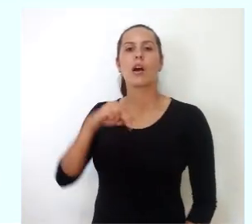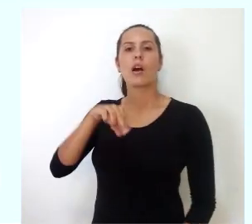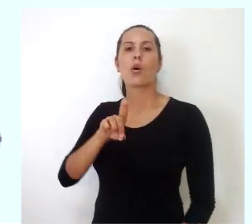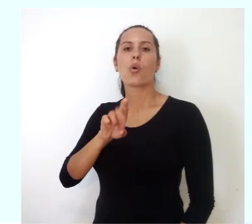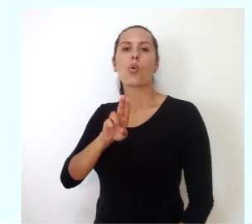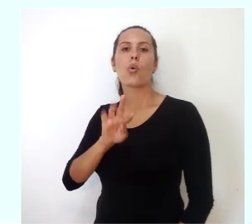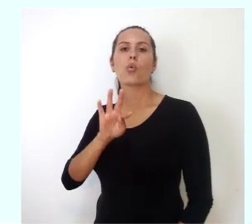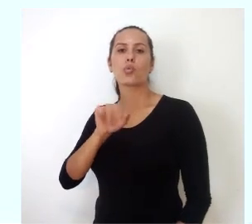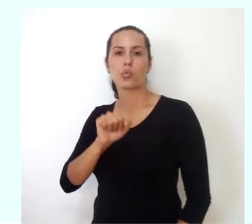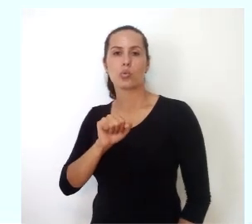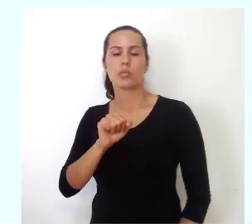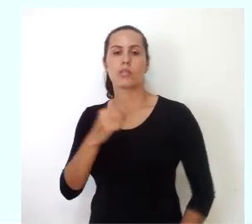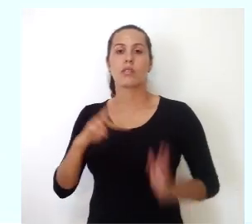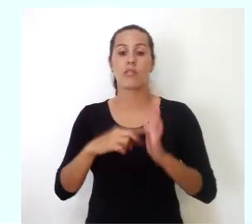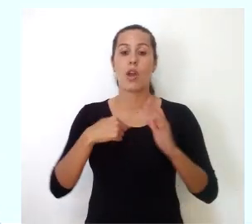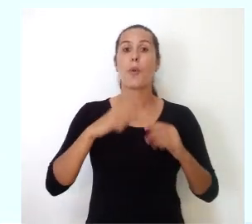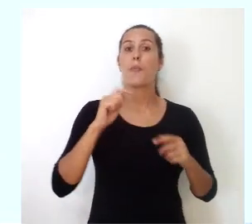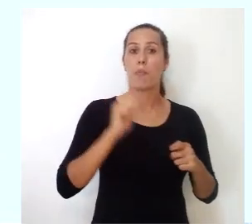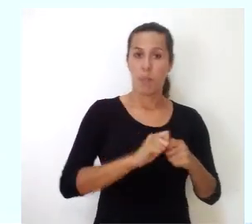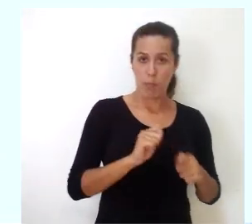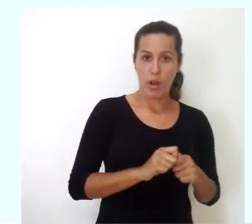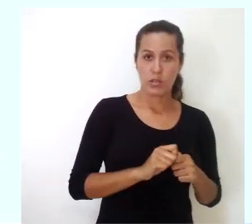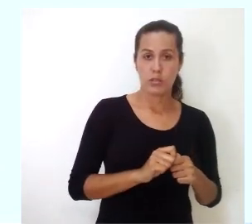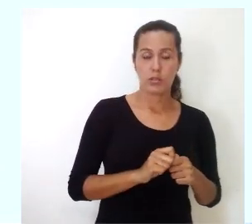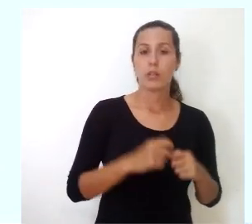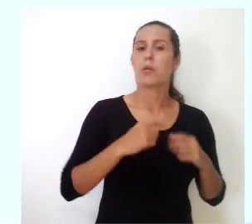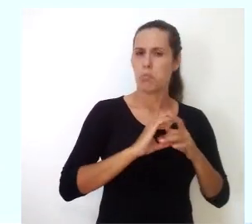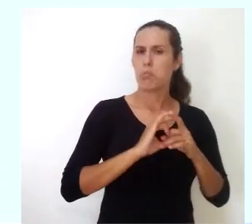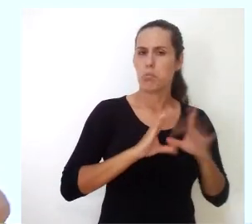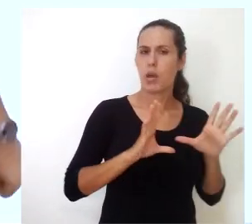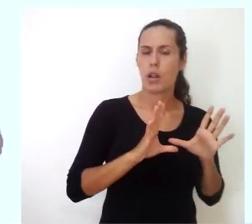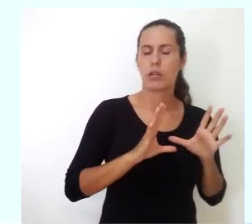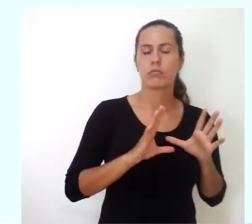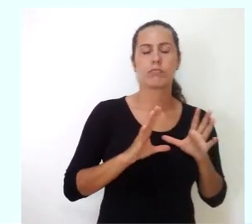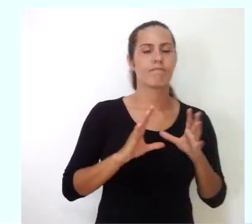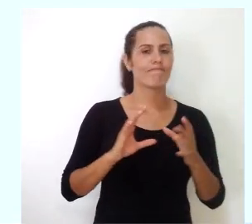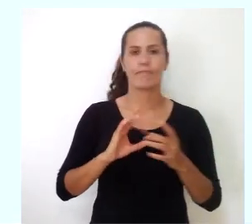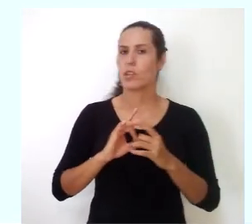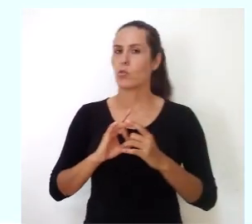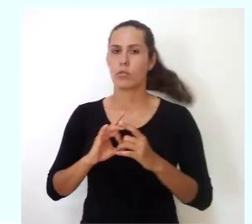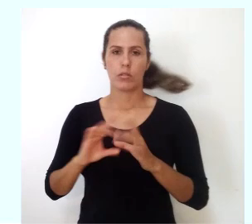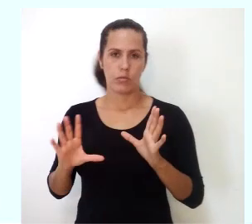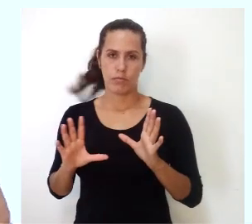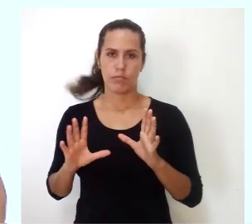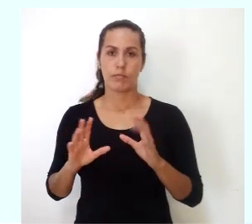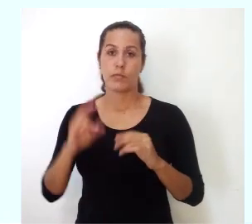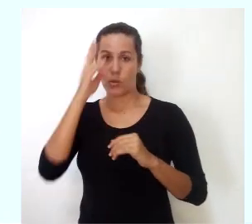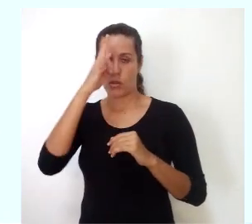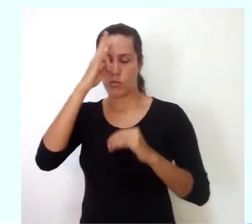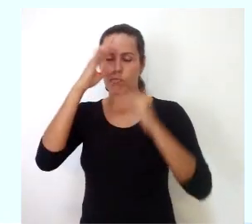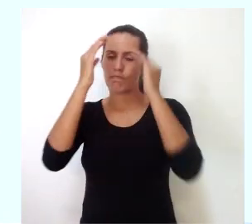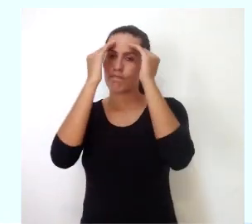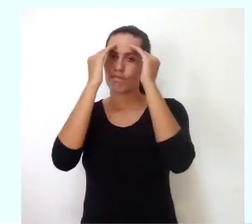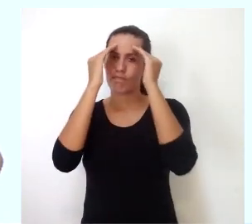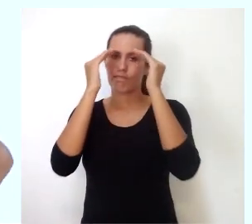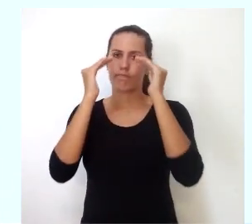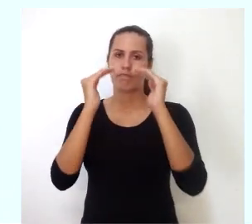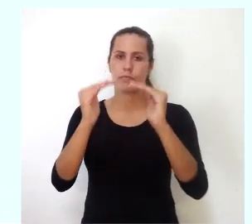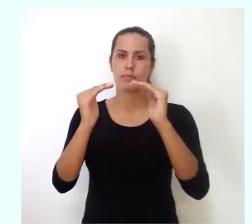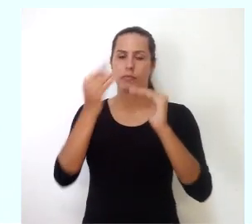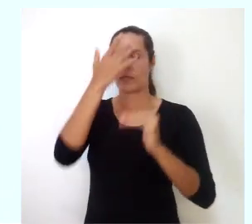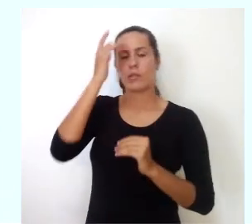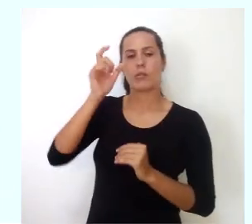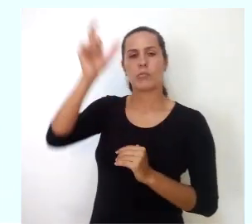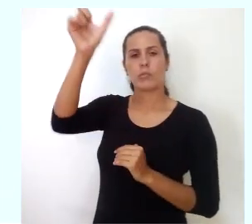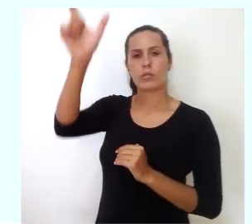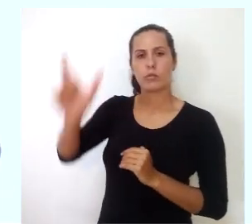posso fazer. É por isso que eu tenho que a questão do respeito, certo? O respeito ao outro, o respeito